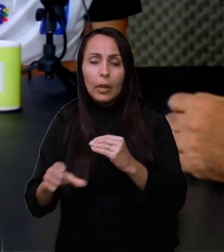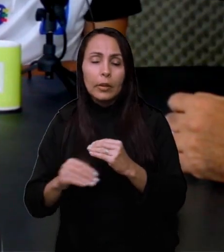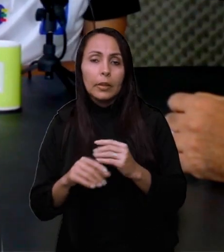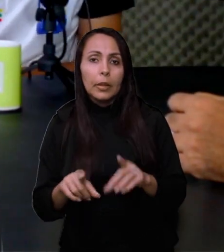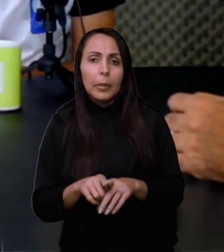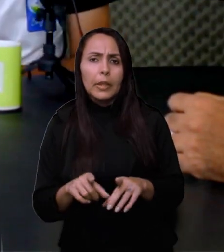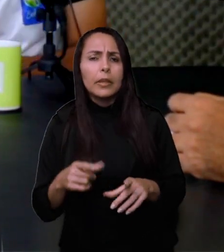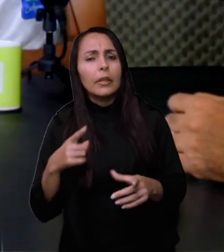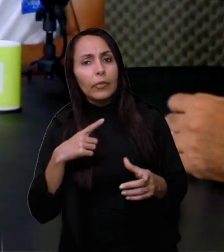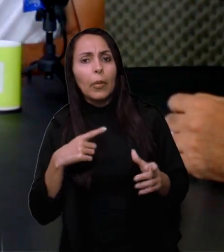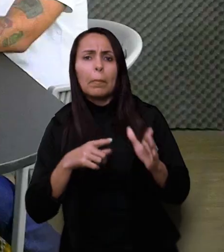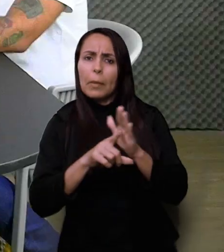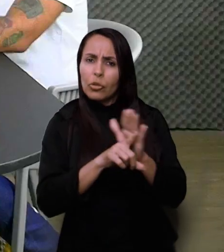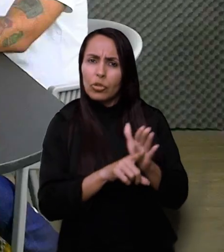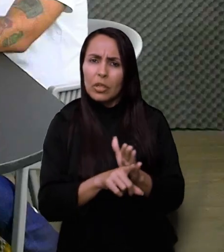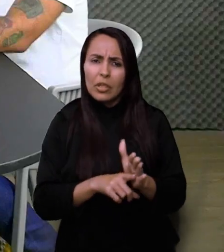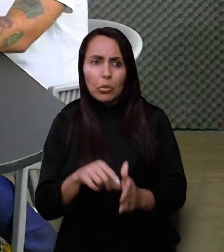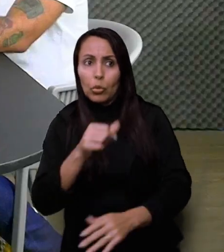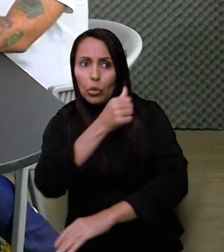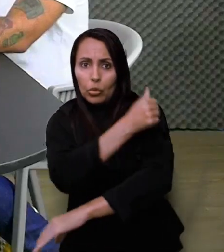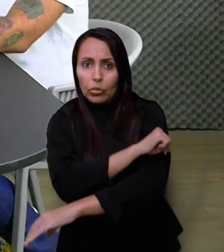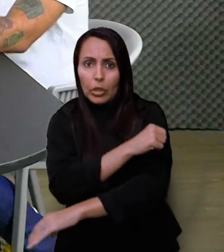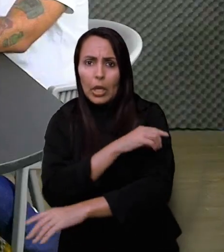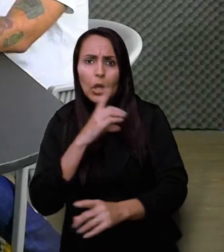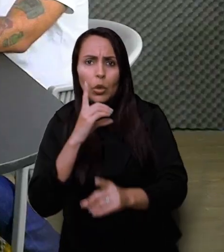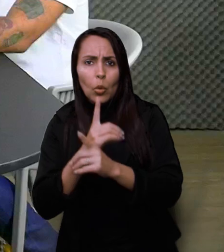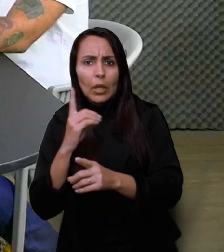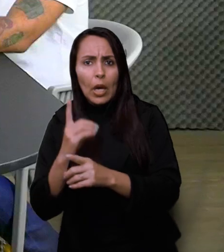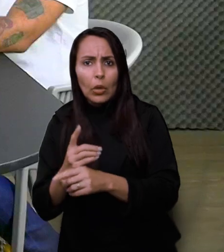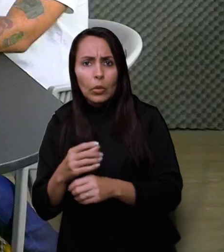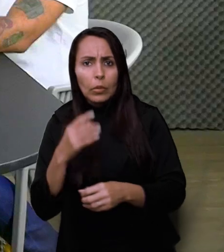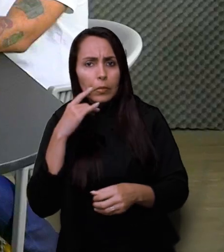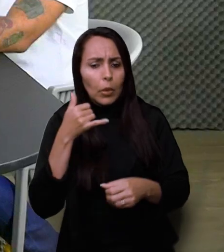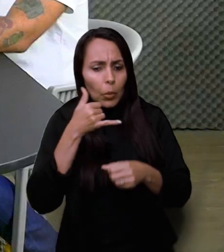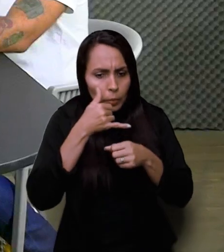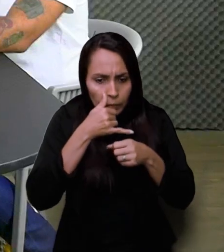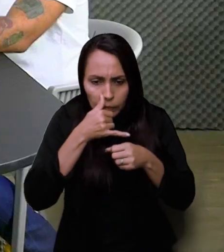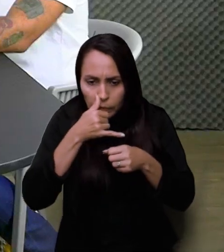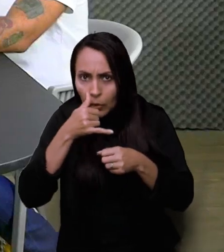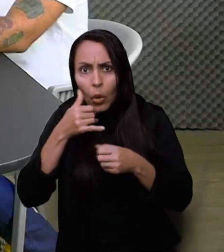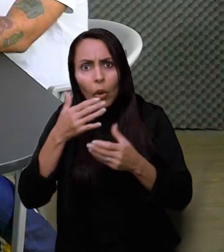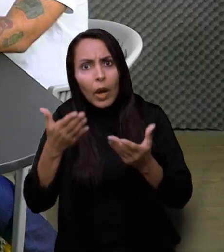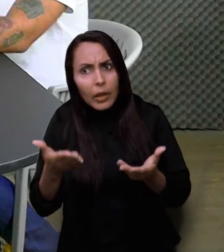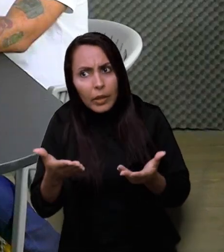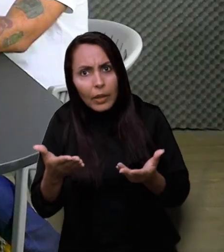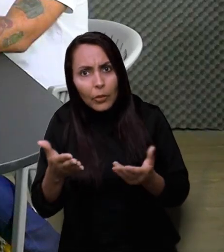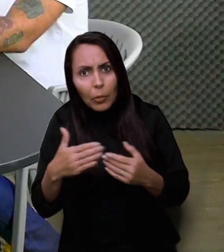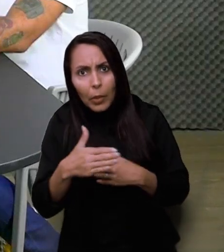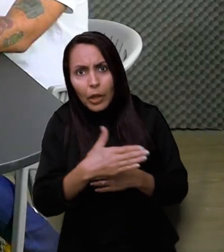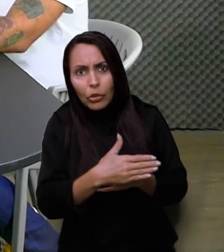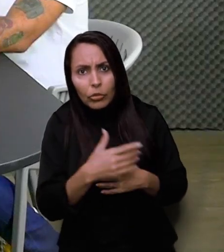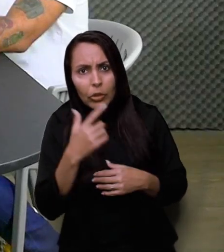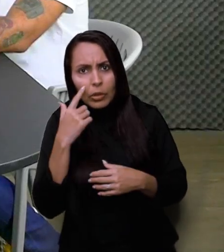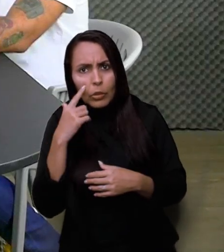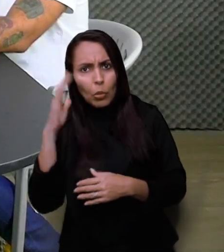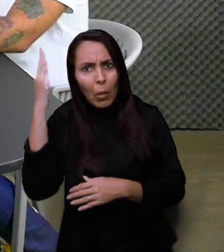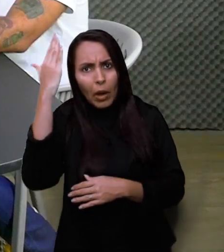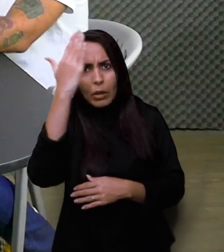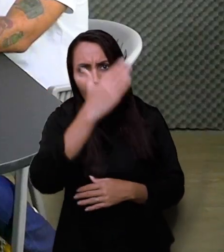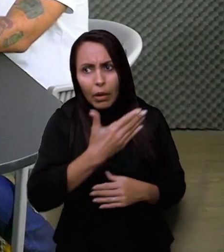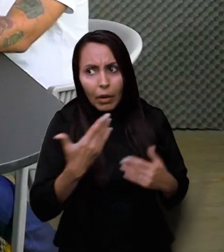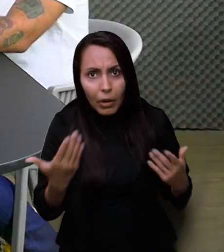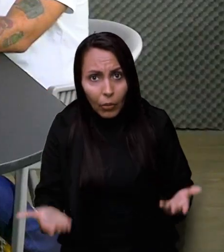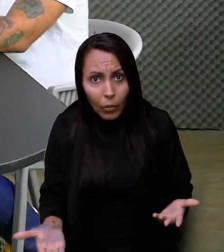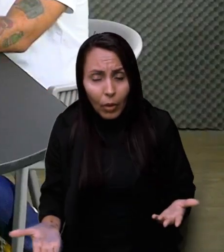Teve uma pesquisa, acho que no Rio de Janeiro, que encontraram cocaína num peixe. Vocês viram isso? ainda não Num vi. tubarão, Não. sabe?